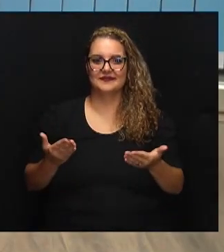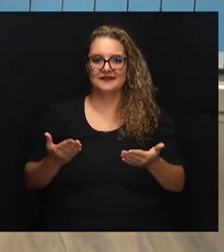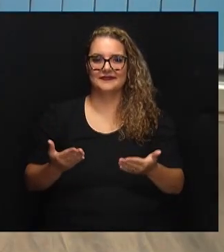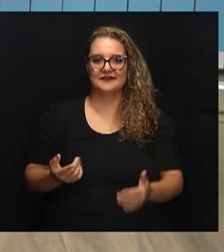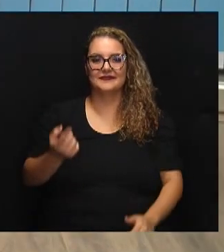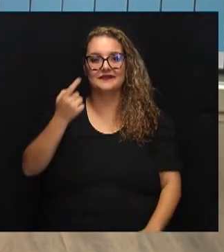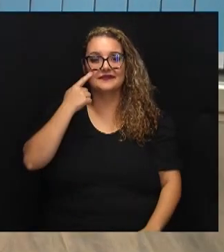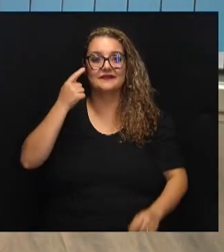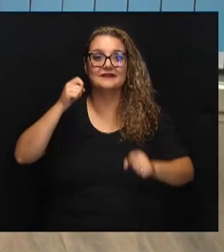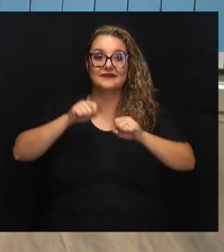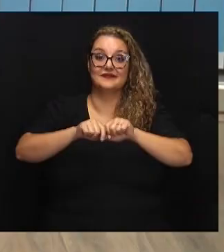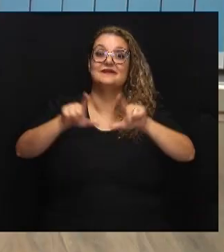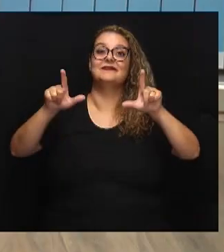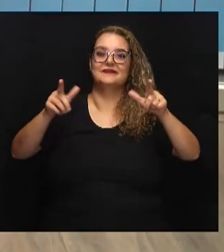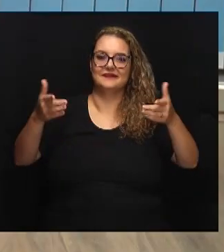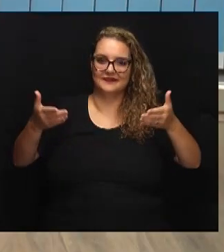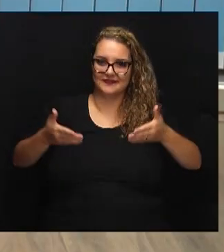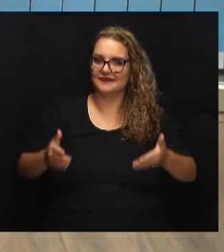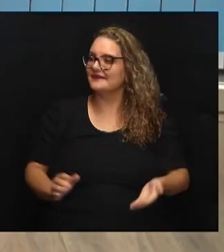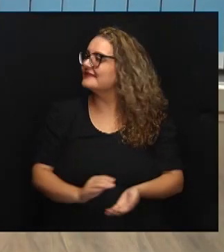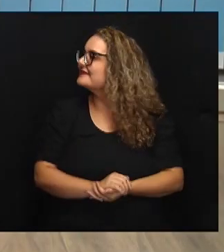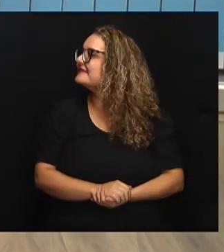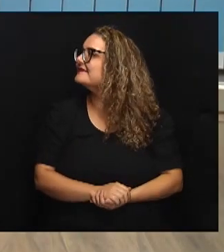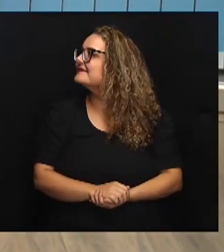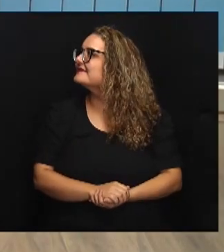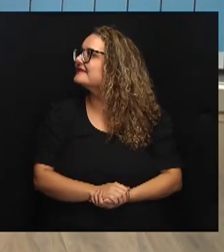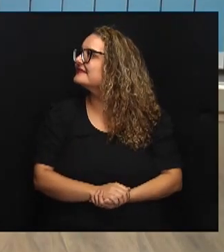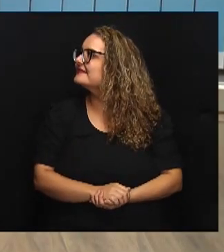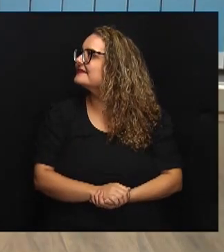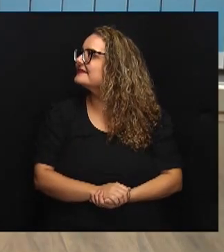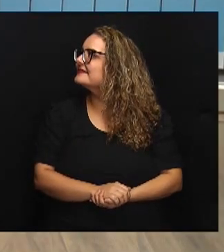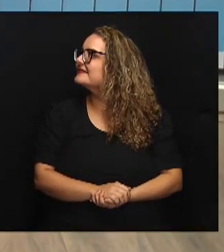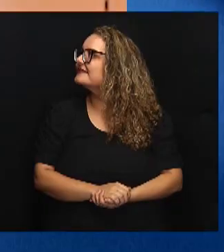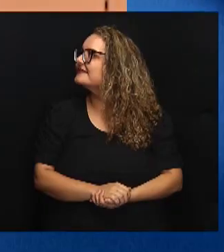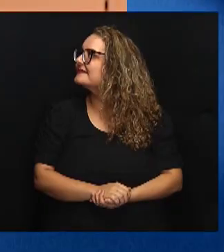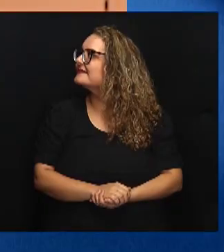partir de agora os destaques de hoje.